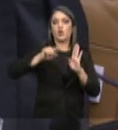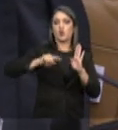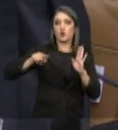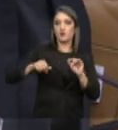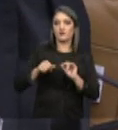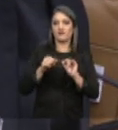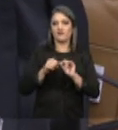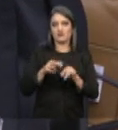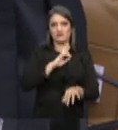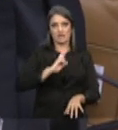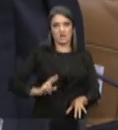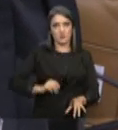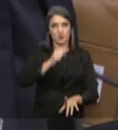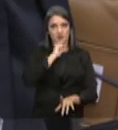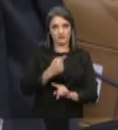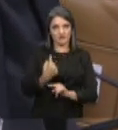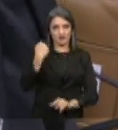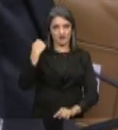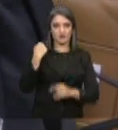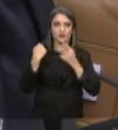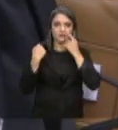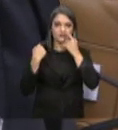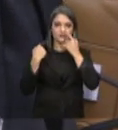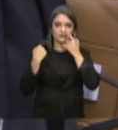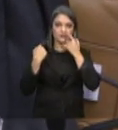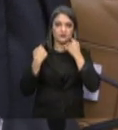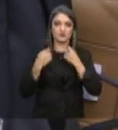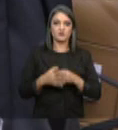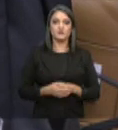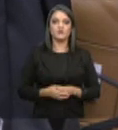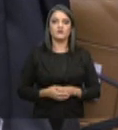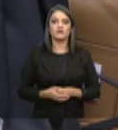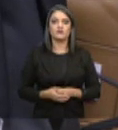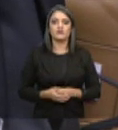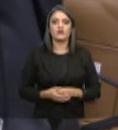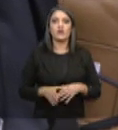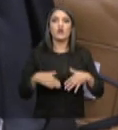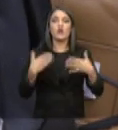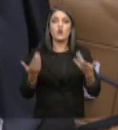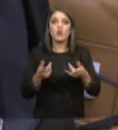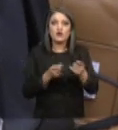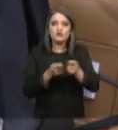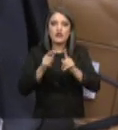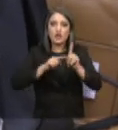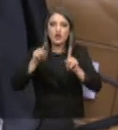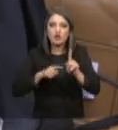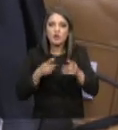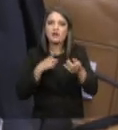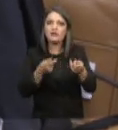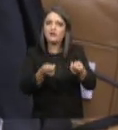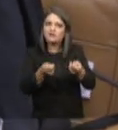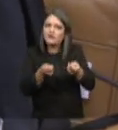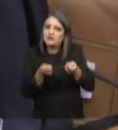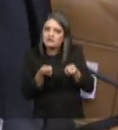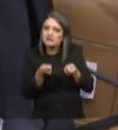na República Velha ao arriar o cavalo da economia Como dizia na terra de